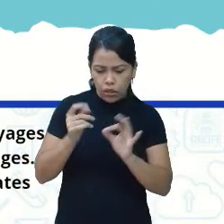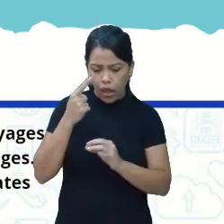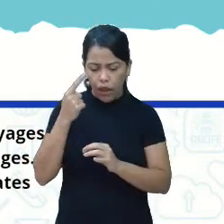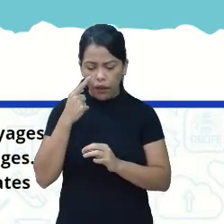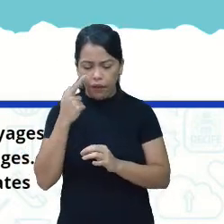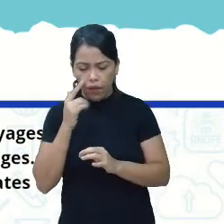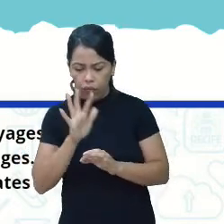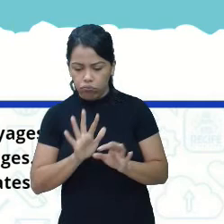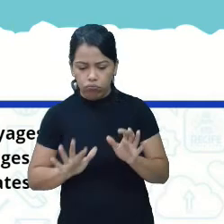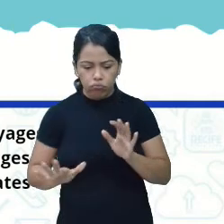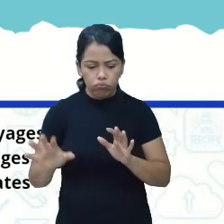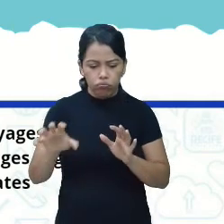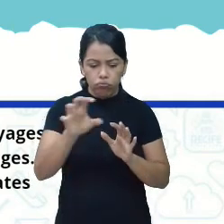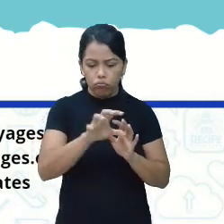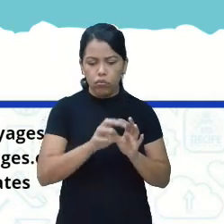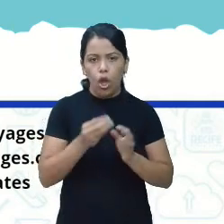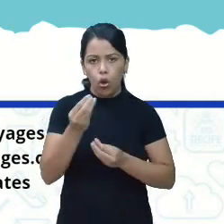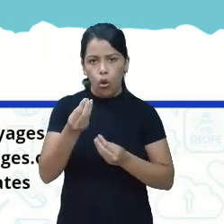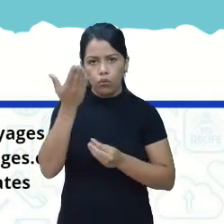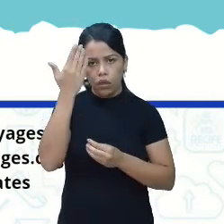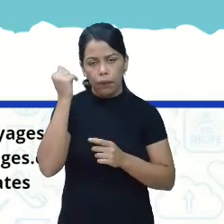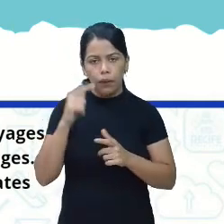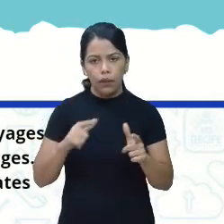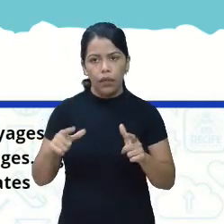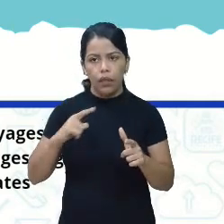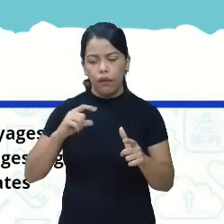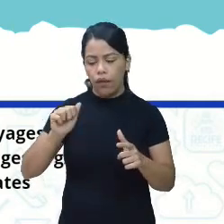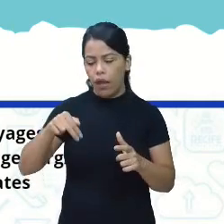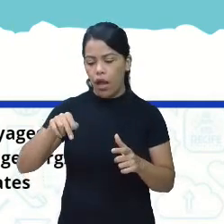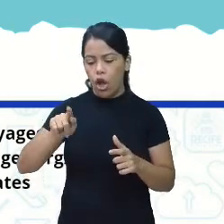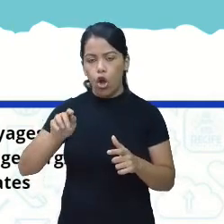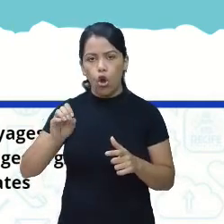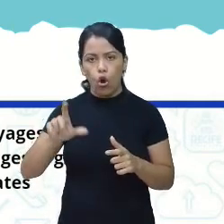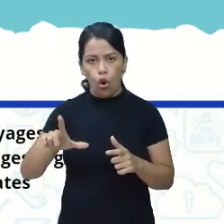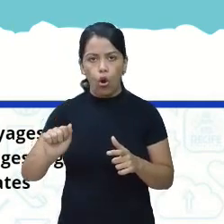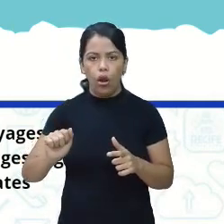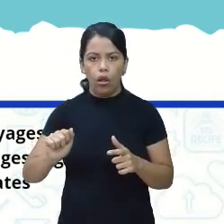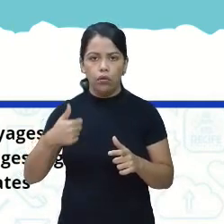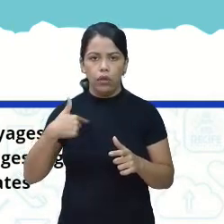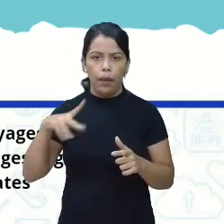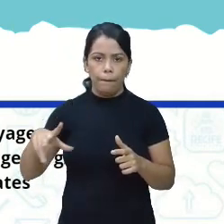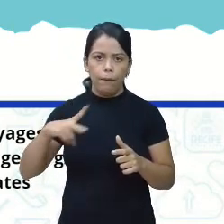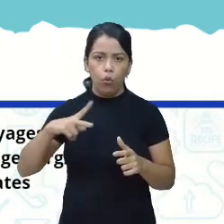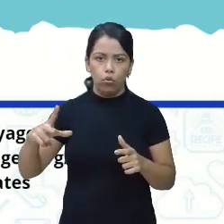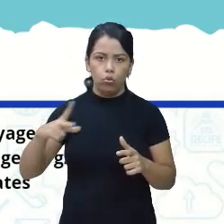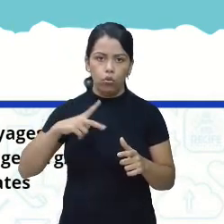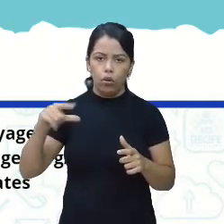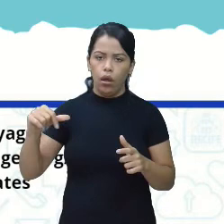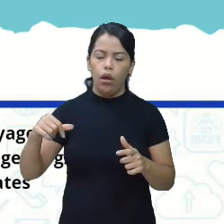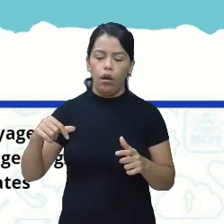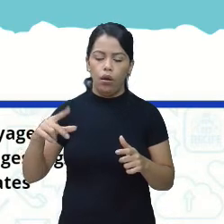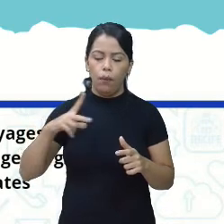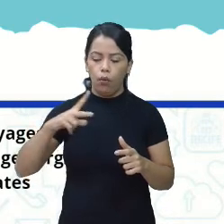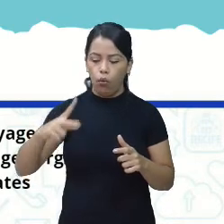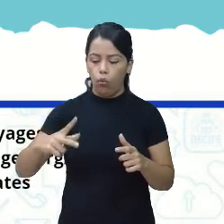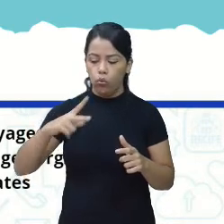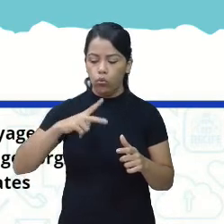localizar. Então a gente tem um ponto Angola, né, onde a Portugal tinha, né, um território desde o